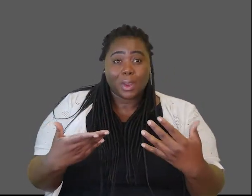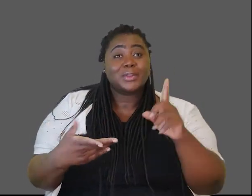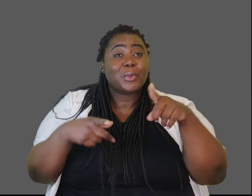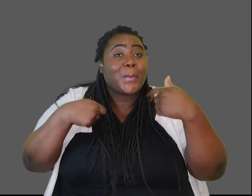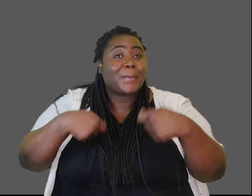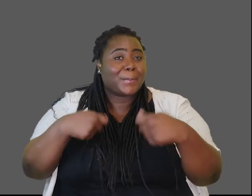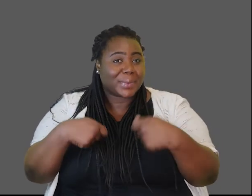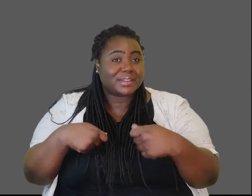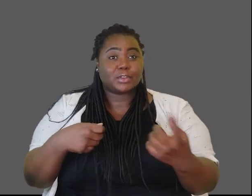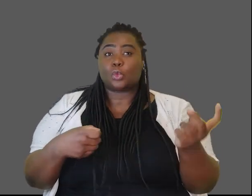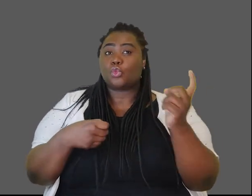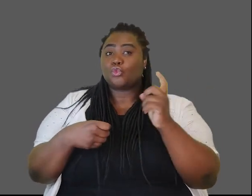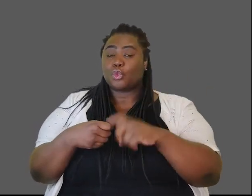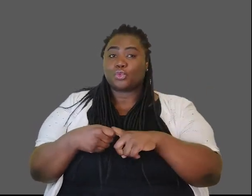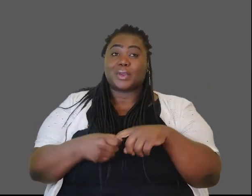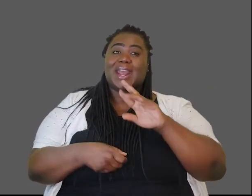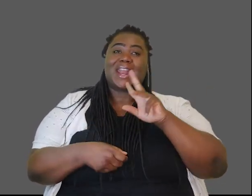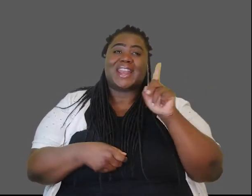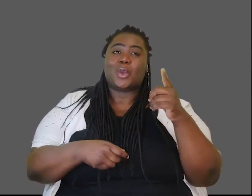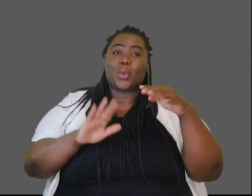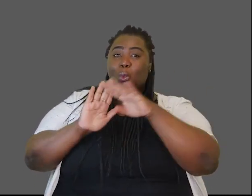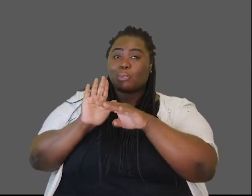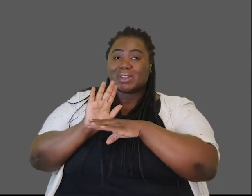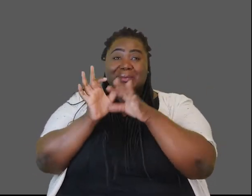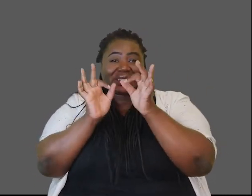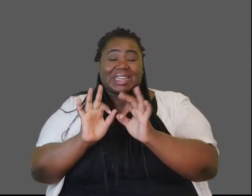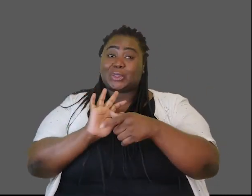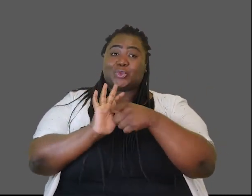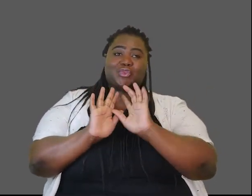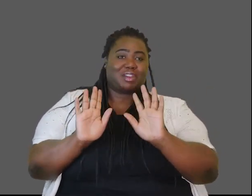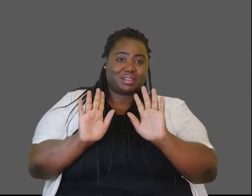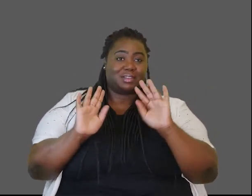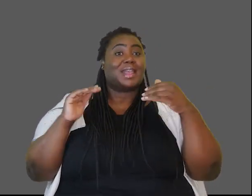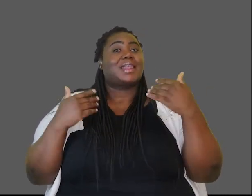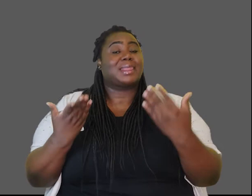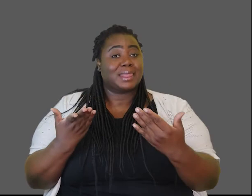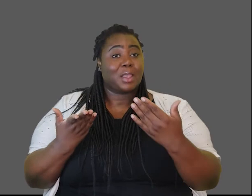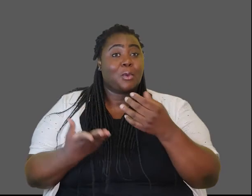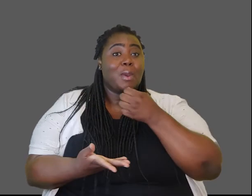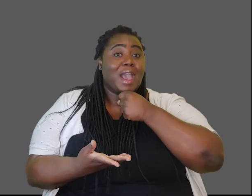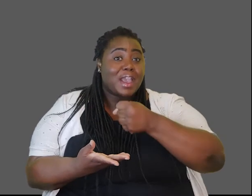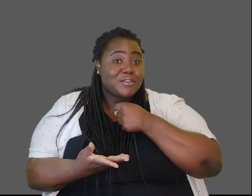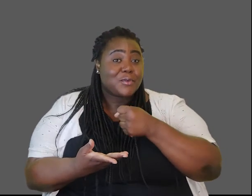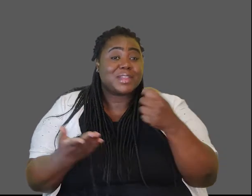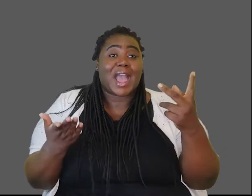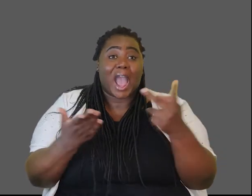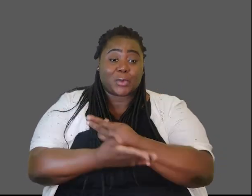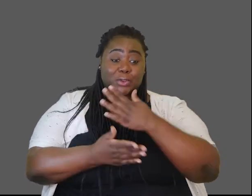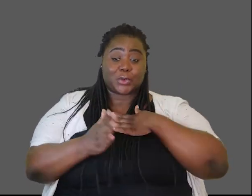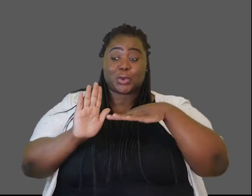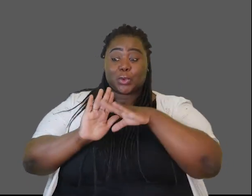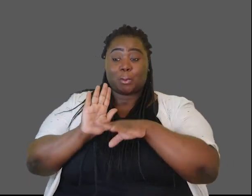foi necessário o retorno e não a programação que estava originalmente. Então, essa notícia aconteceu através